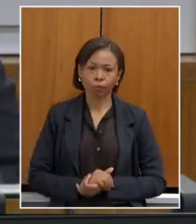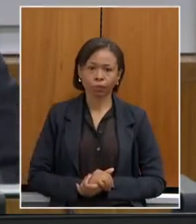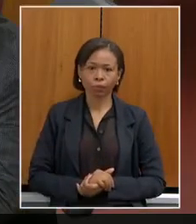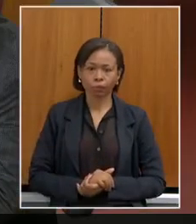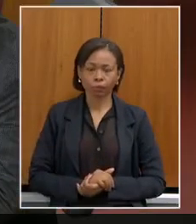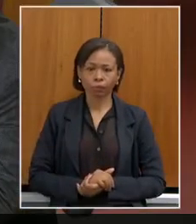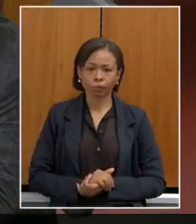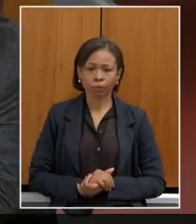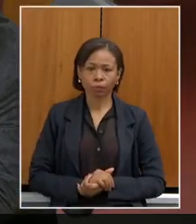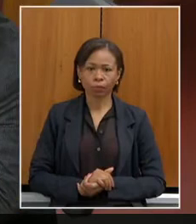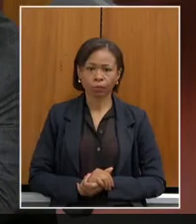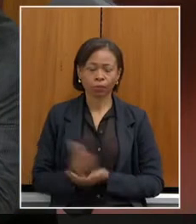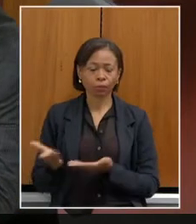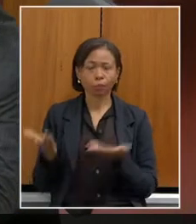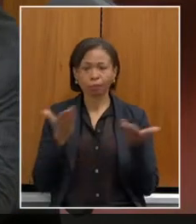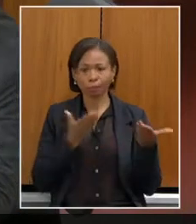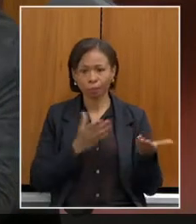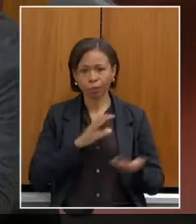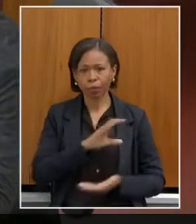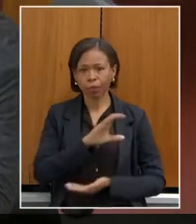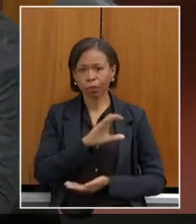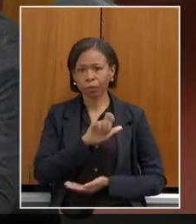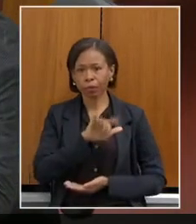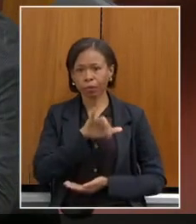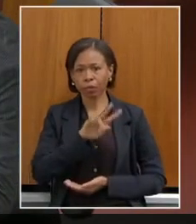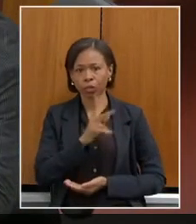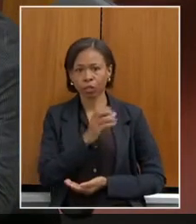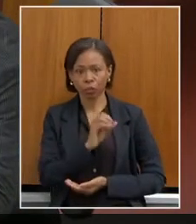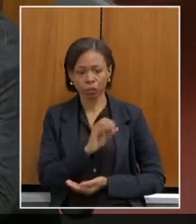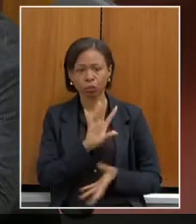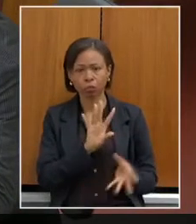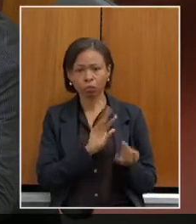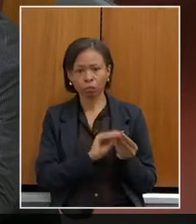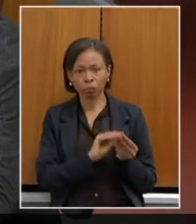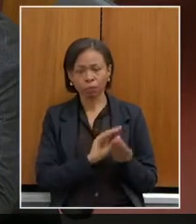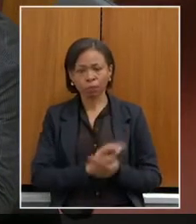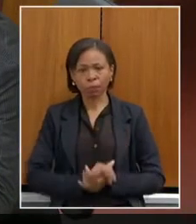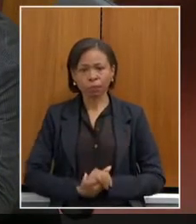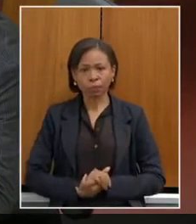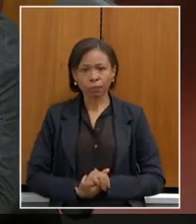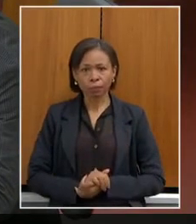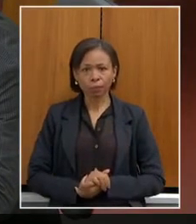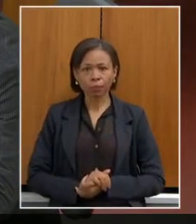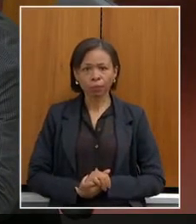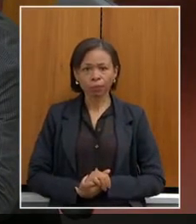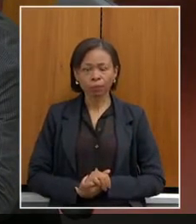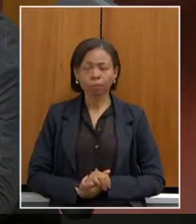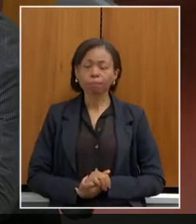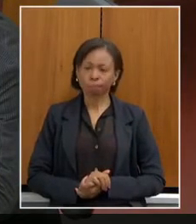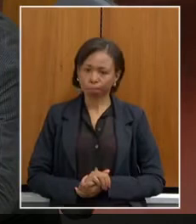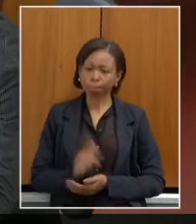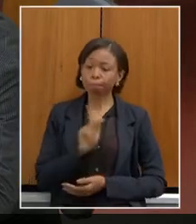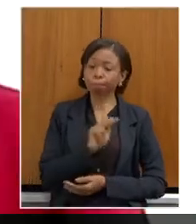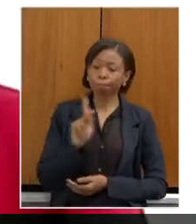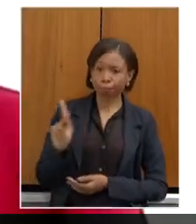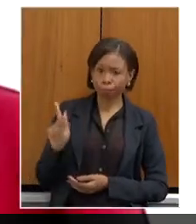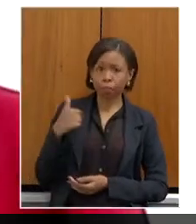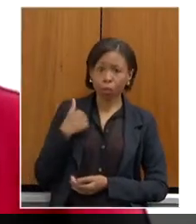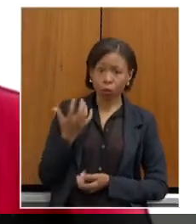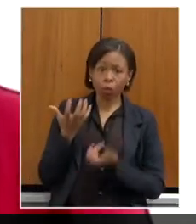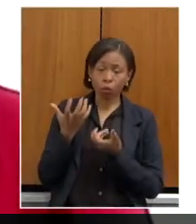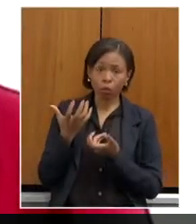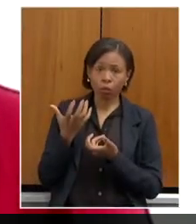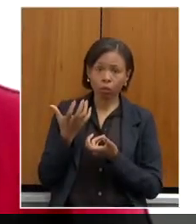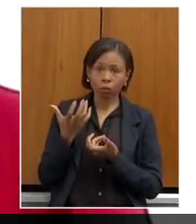eu devolvo a palavra ao Celinho para as suas considerações finais presidente eu quero só mesmo